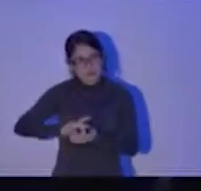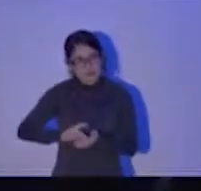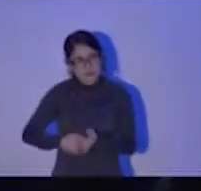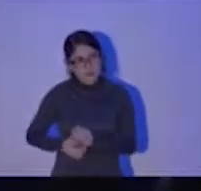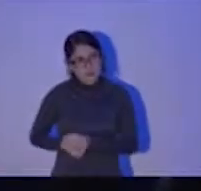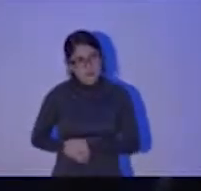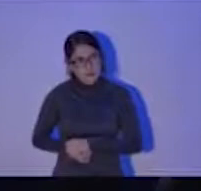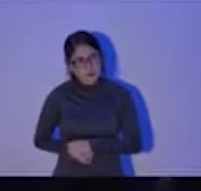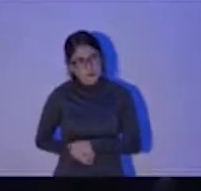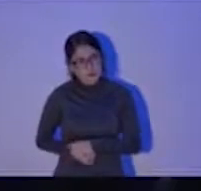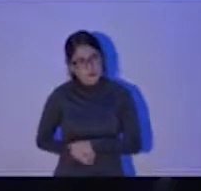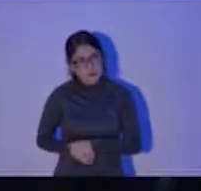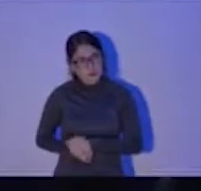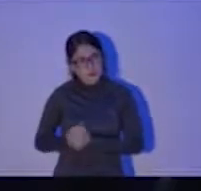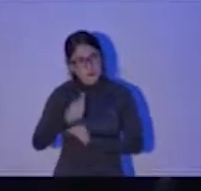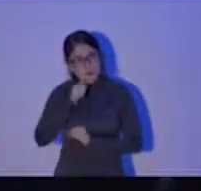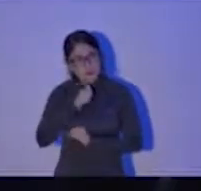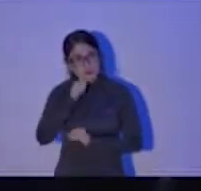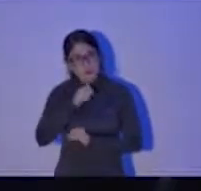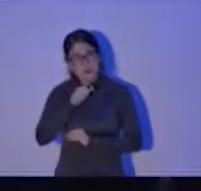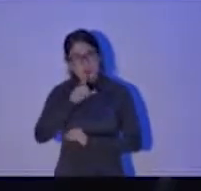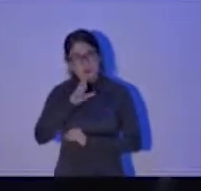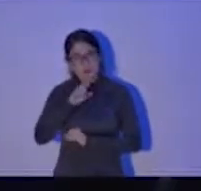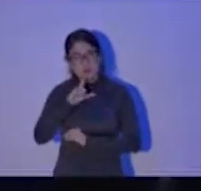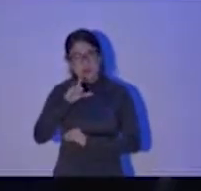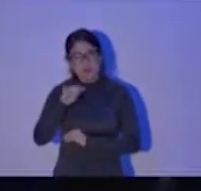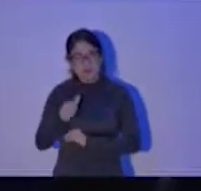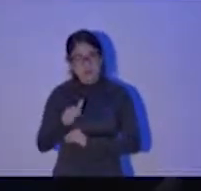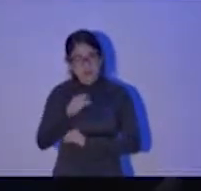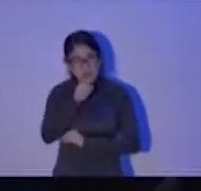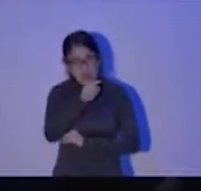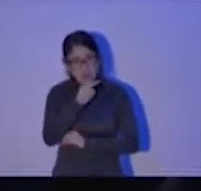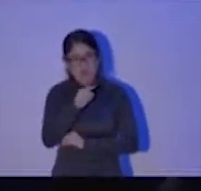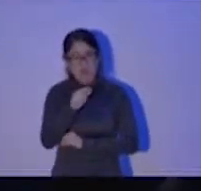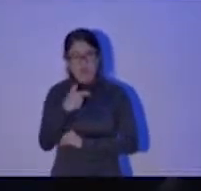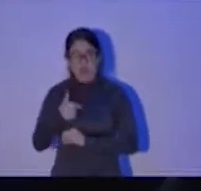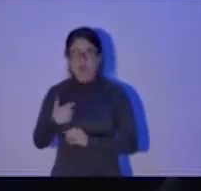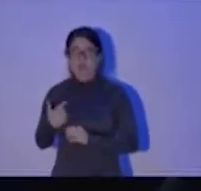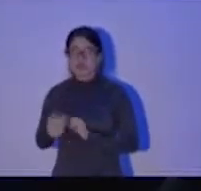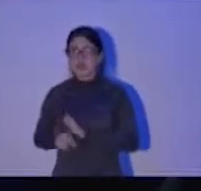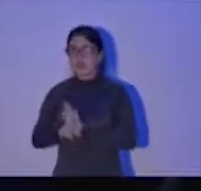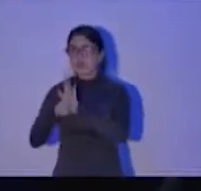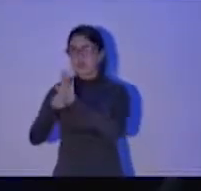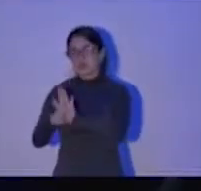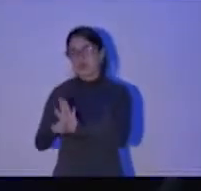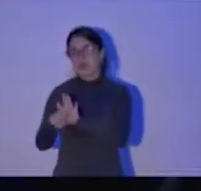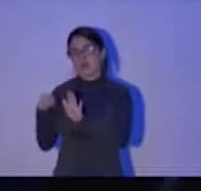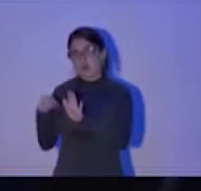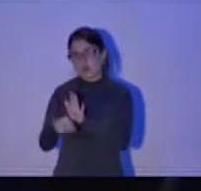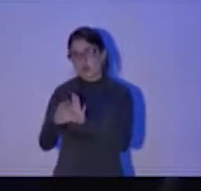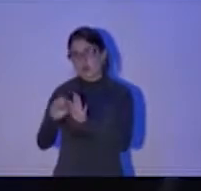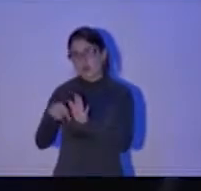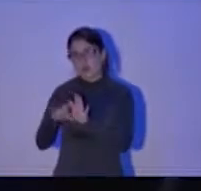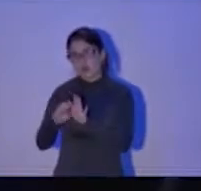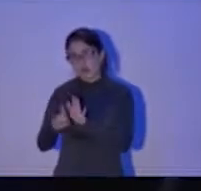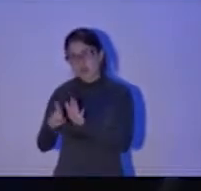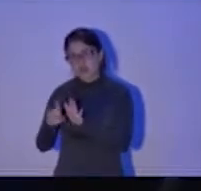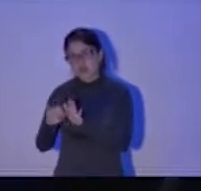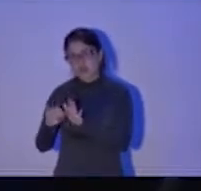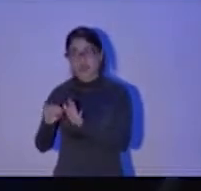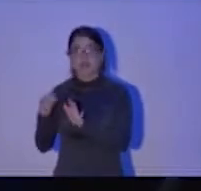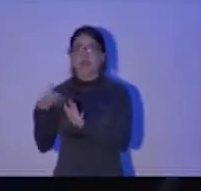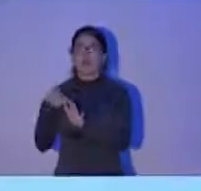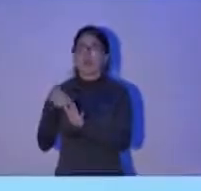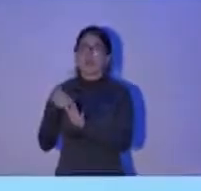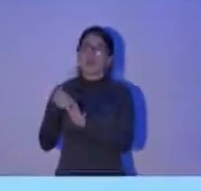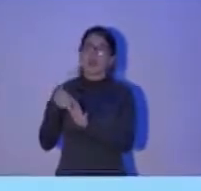Obrigada. E Leila, você que está liderando lá no CONCED essa frente de formação continuada para a implementação da base, né? Que é um grande desafio mesmo os professores